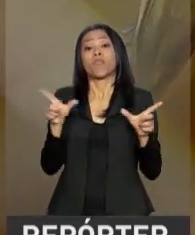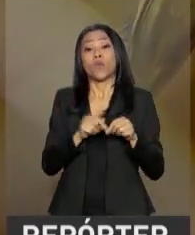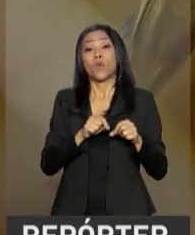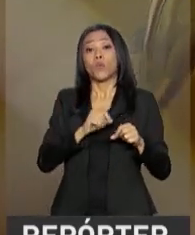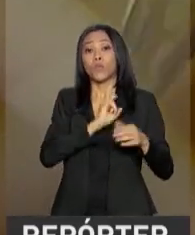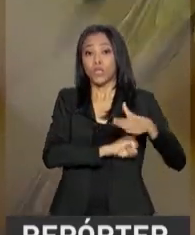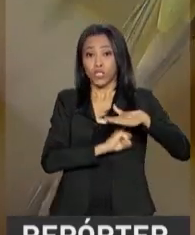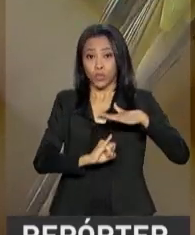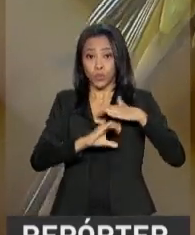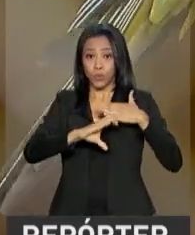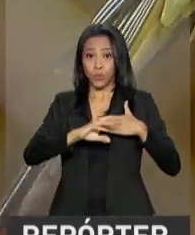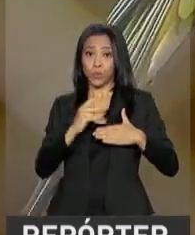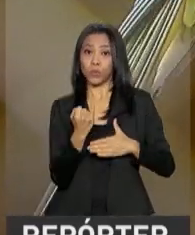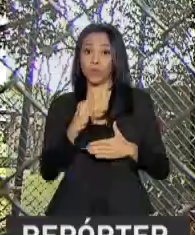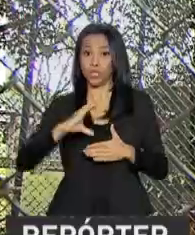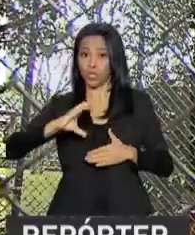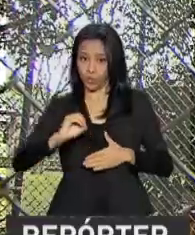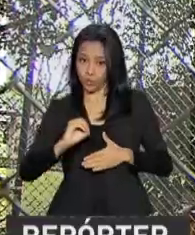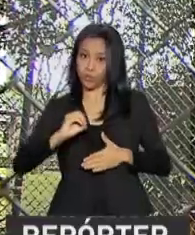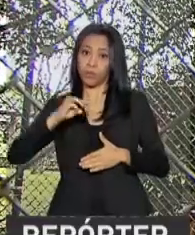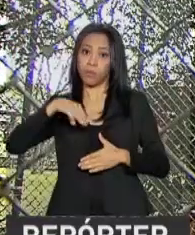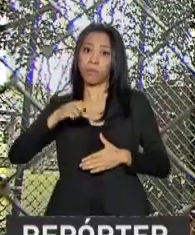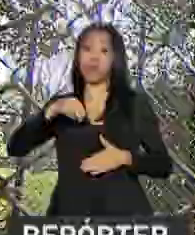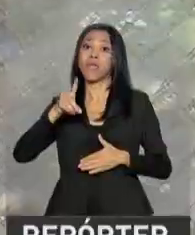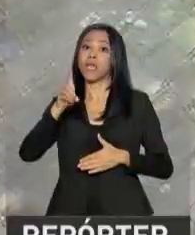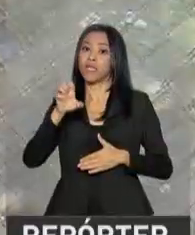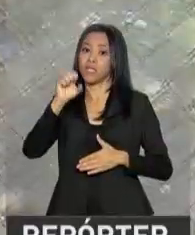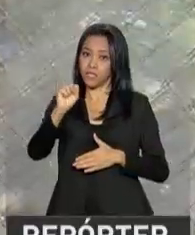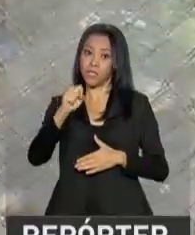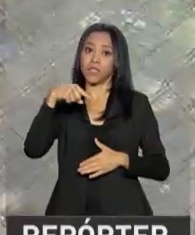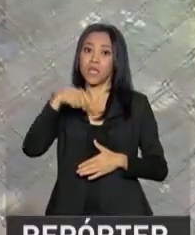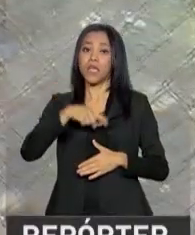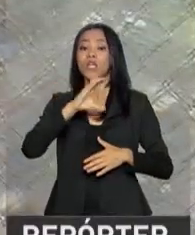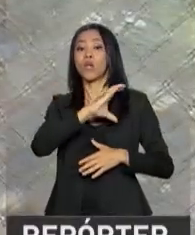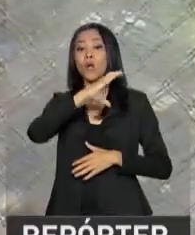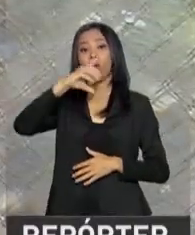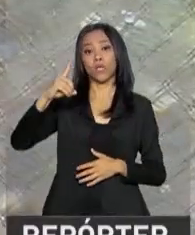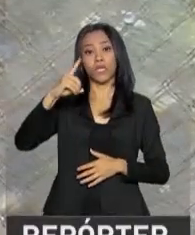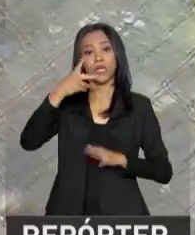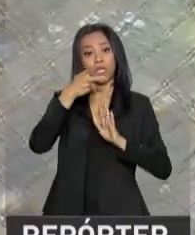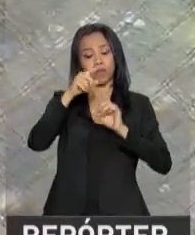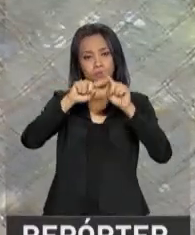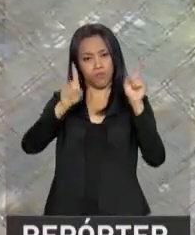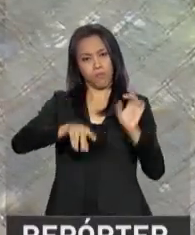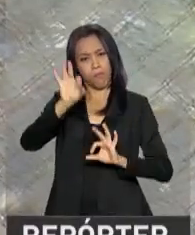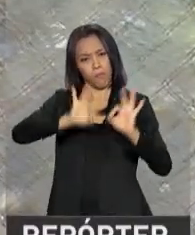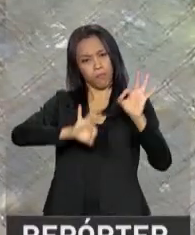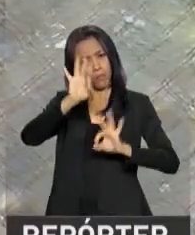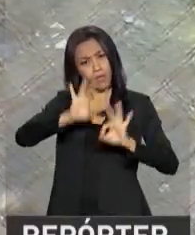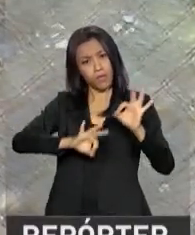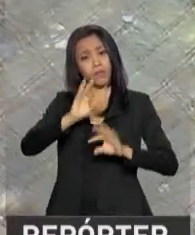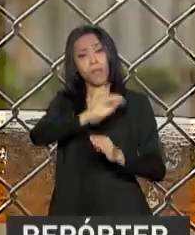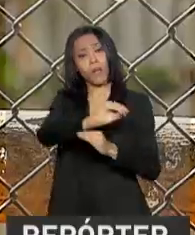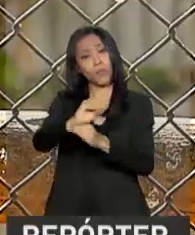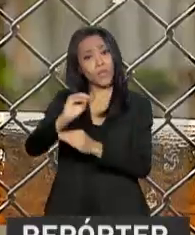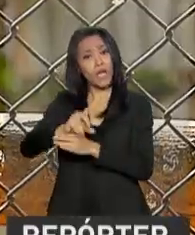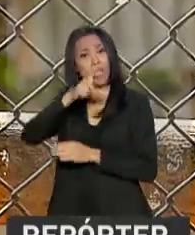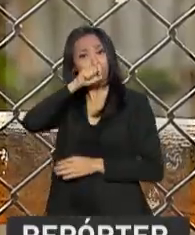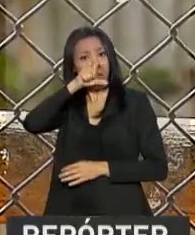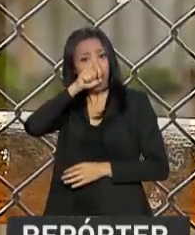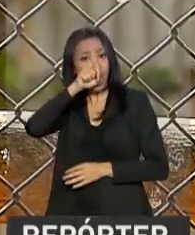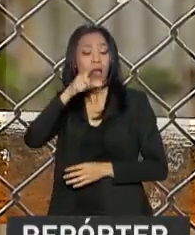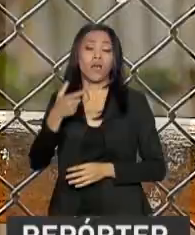da biodiversidade ecm bill coordena o plano nacional para a preservação dos papagaios e